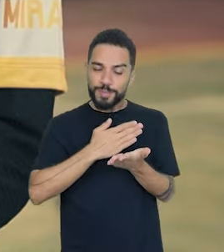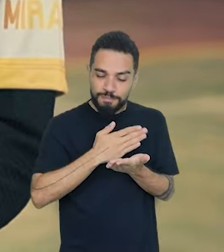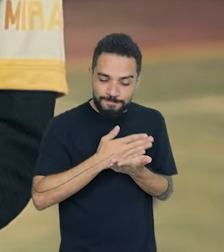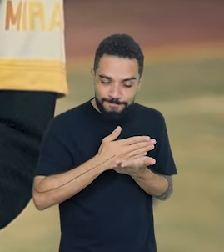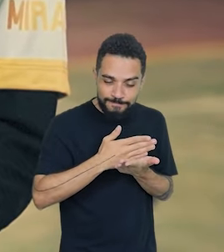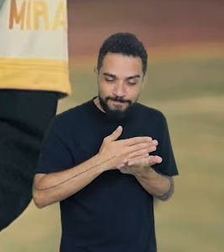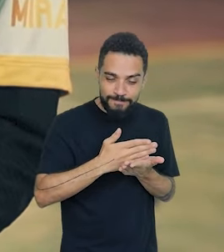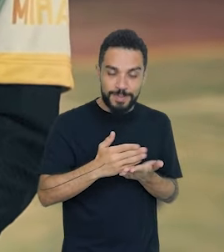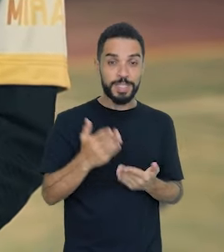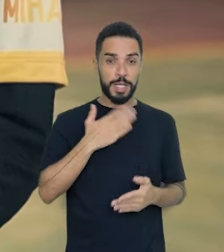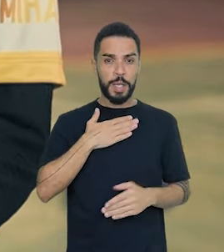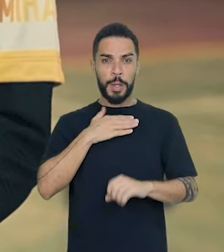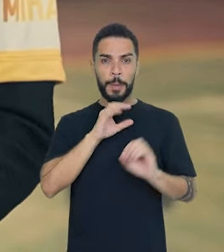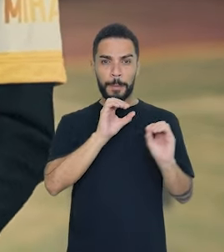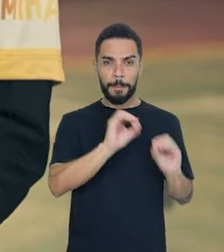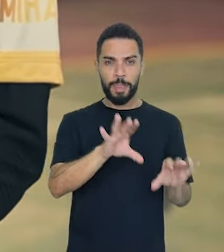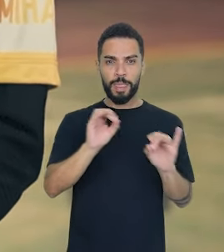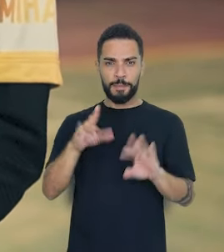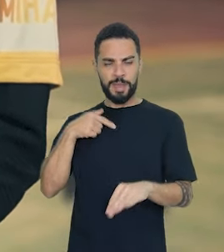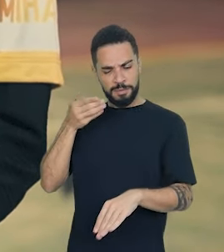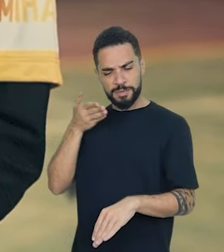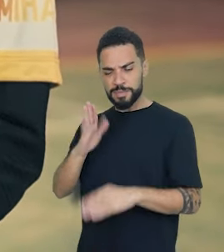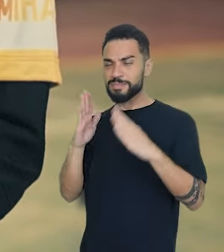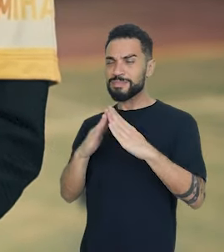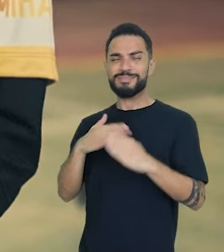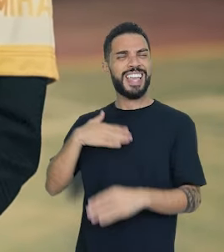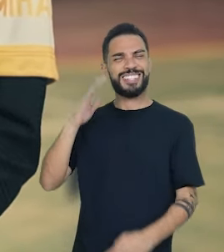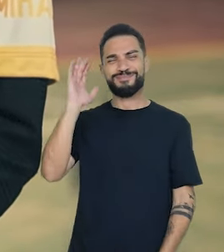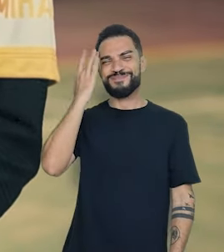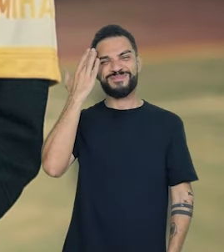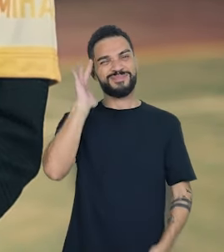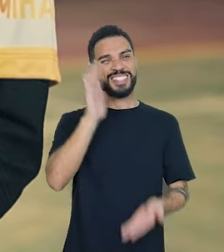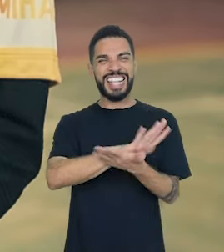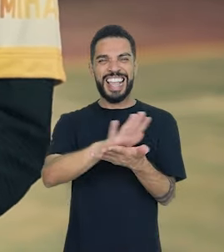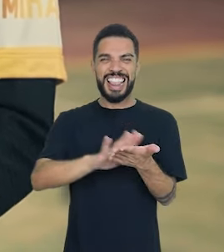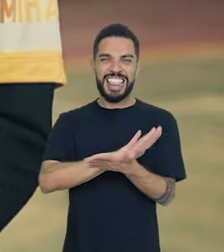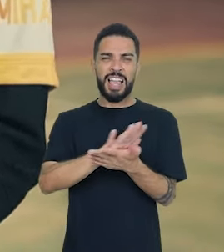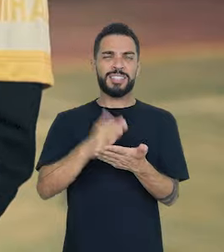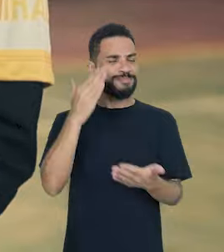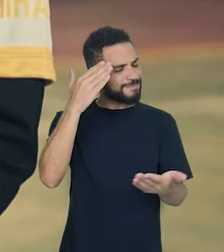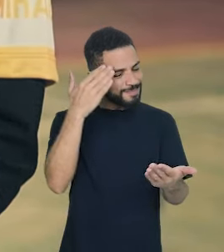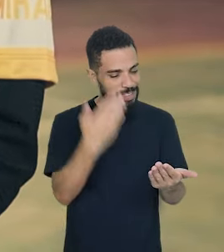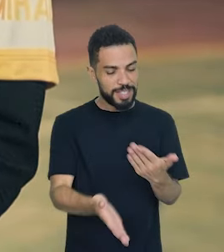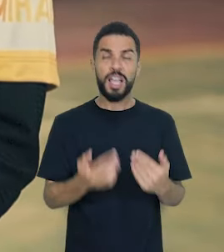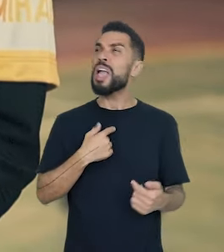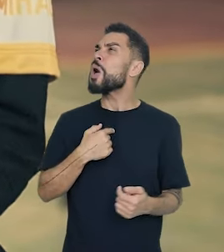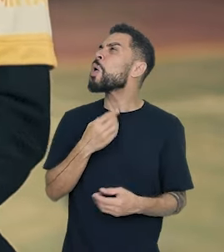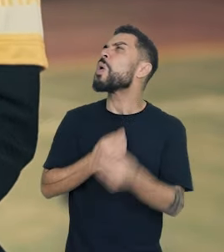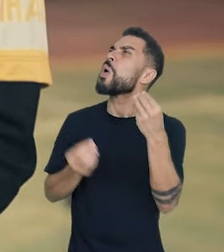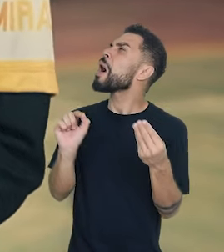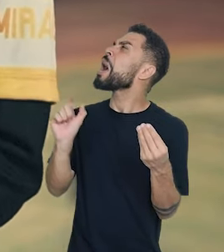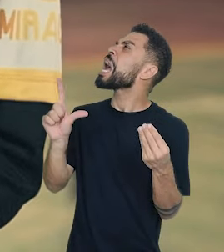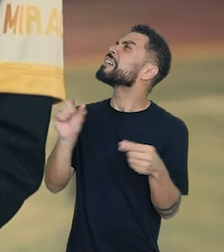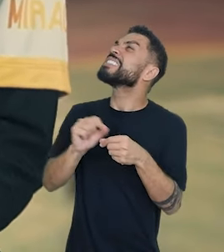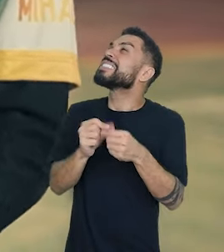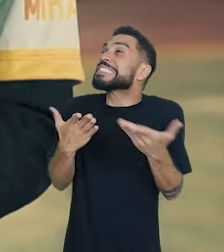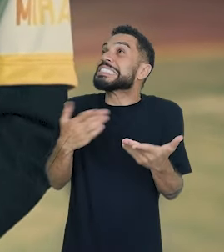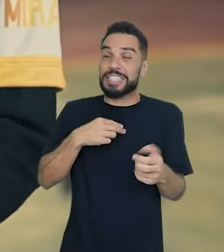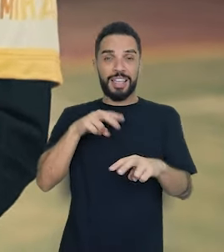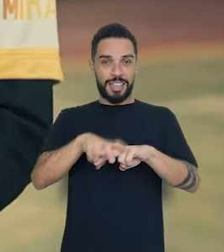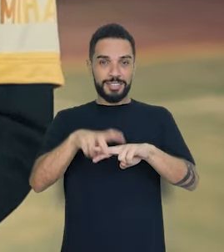tudo. Quando eu fui na casa dele, eu não sabia nada, ele me colocou sentado numa cadeira,